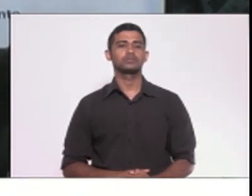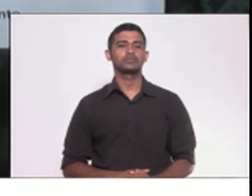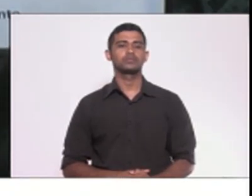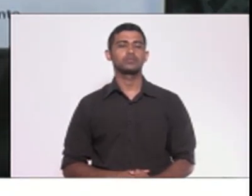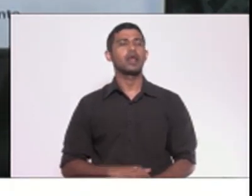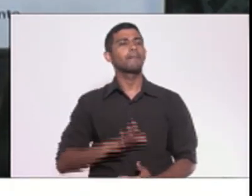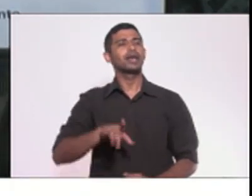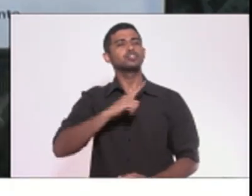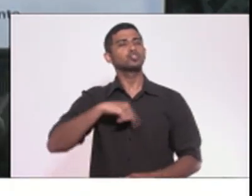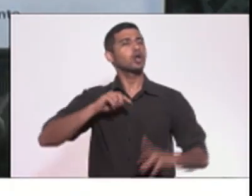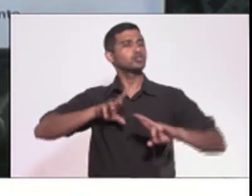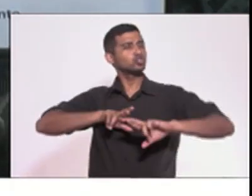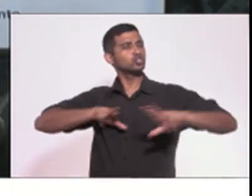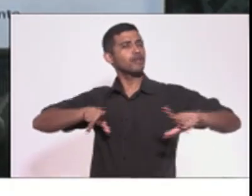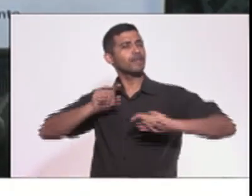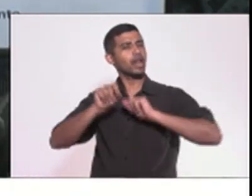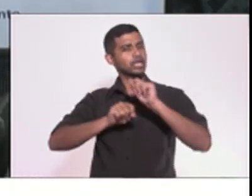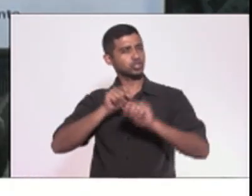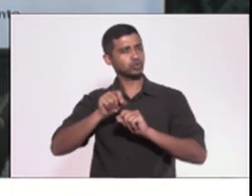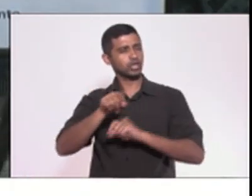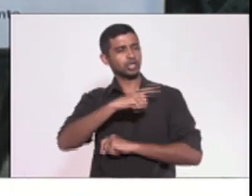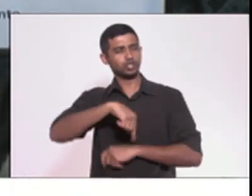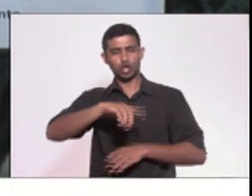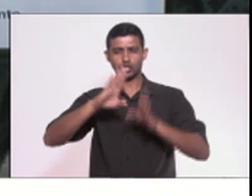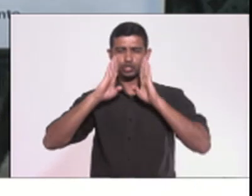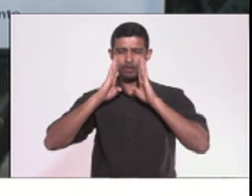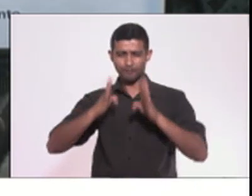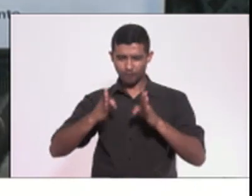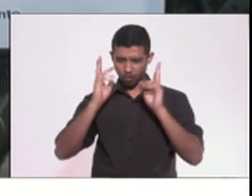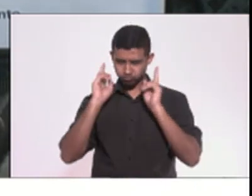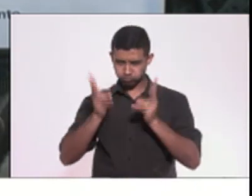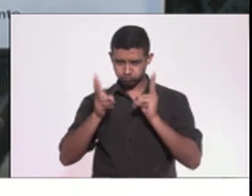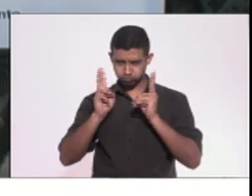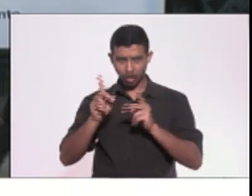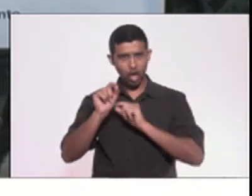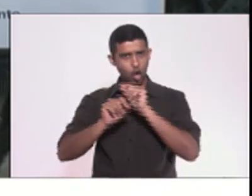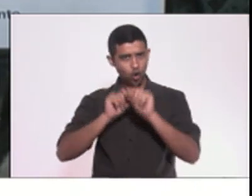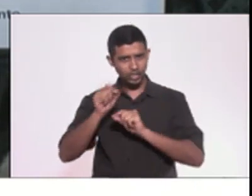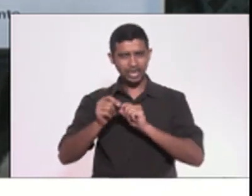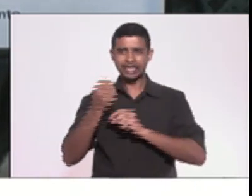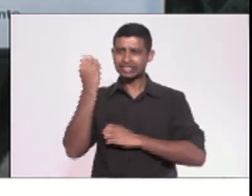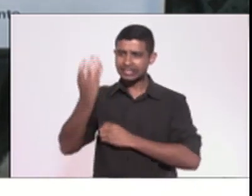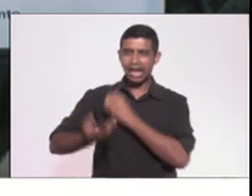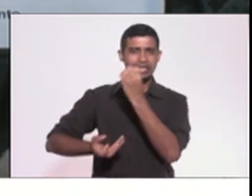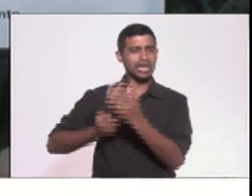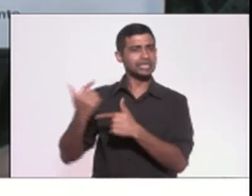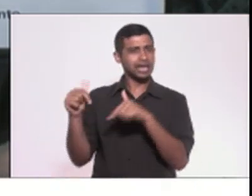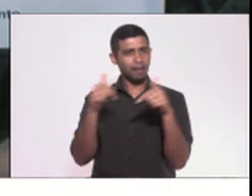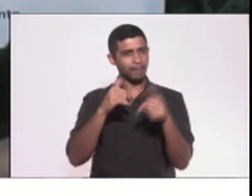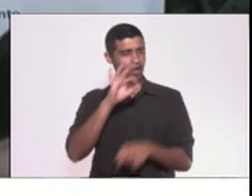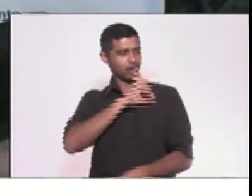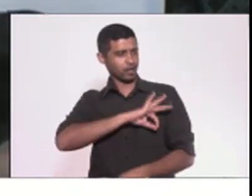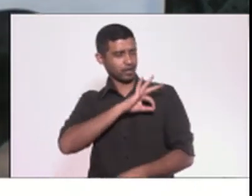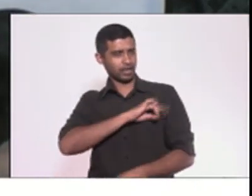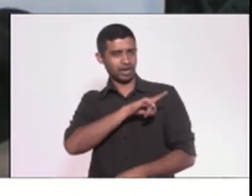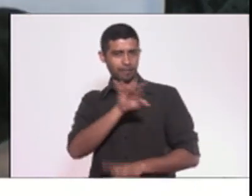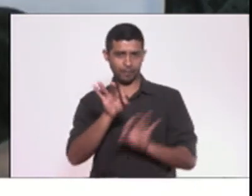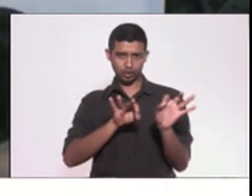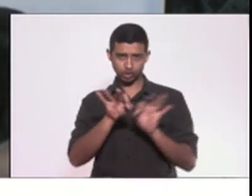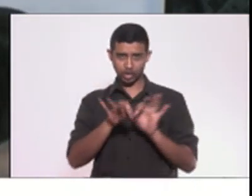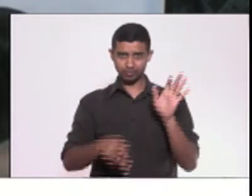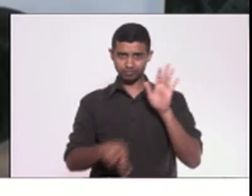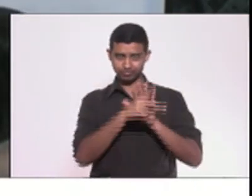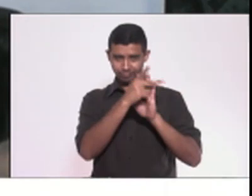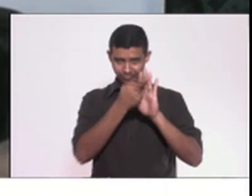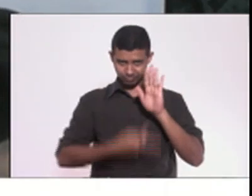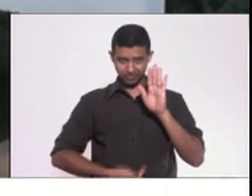nossos diferenciais? Nós estamos focados muito mais na geração de emprego e renda nesses projetos. E eu trouxe para